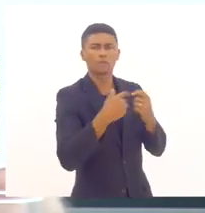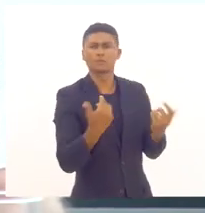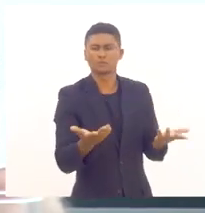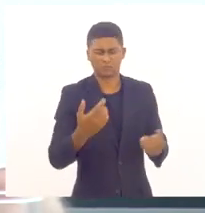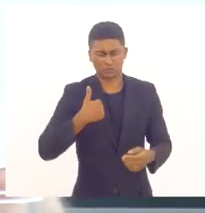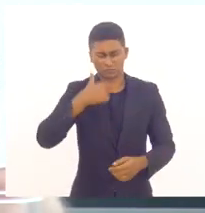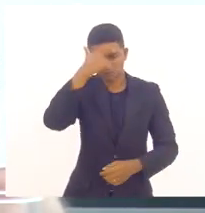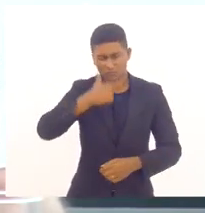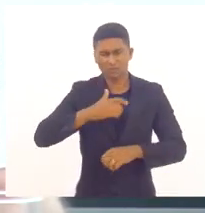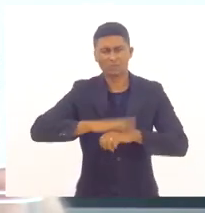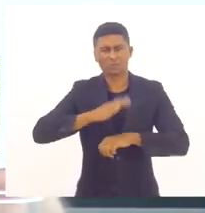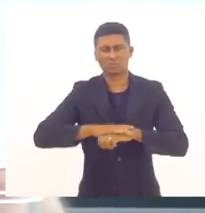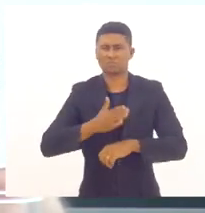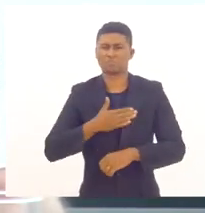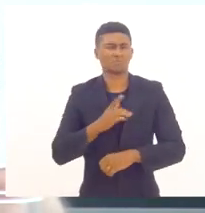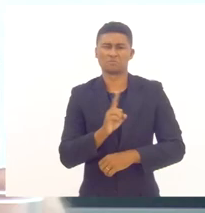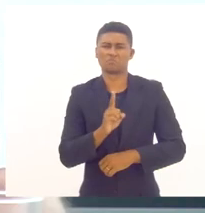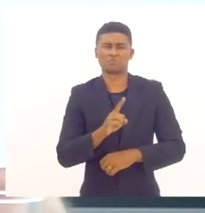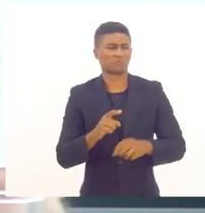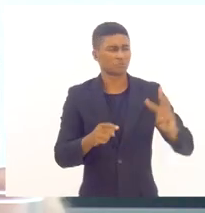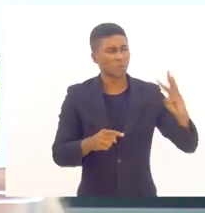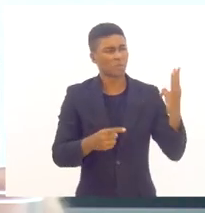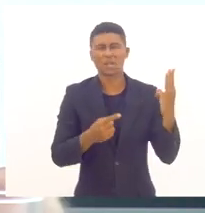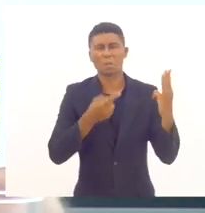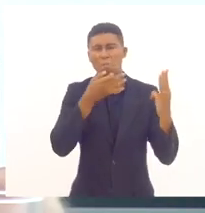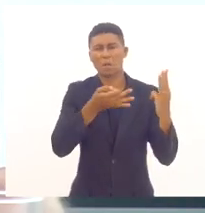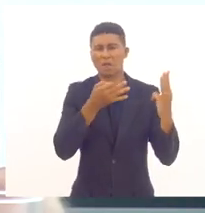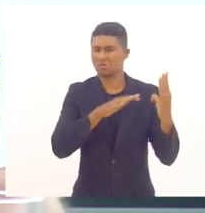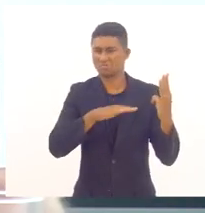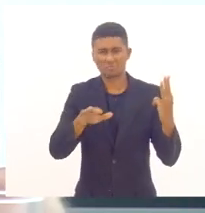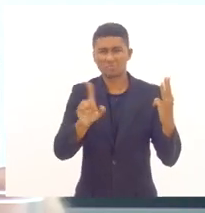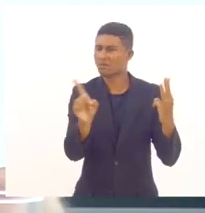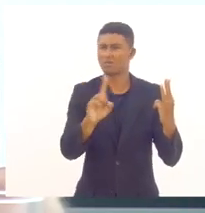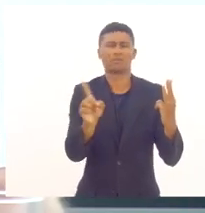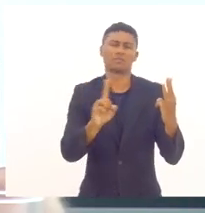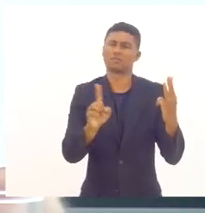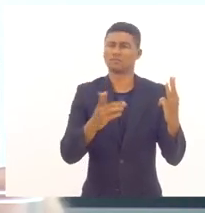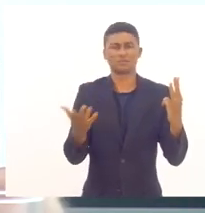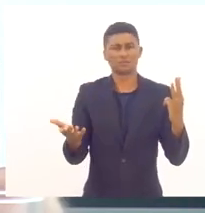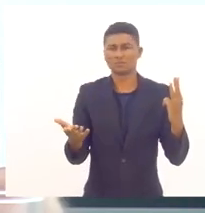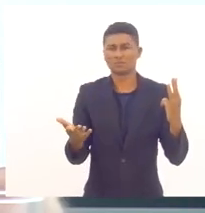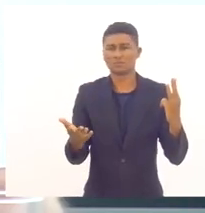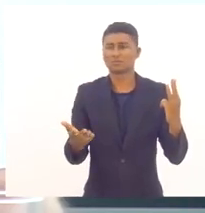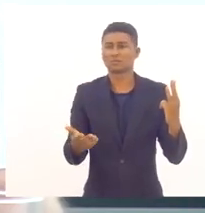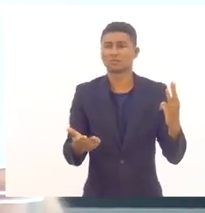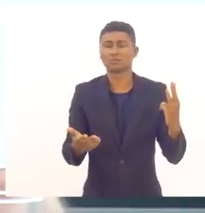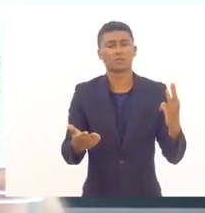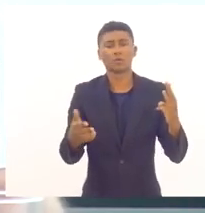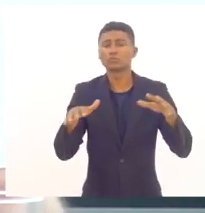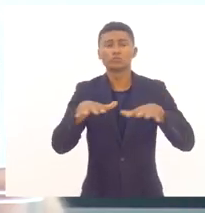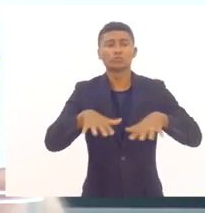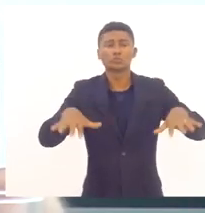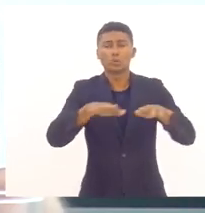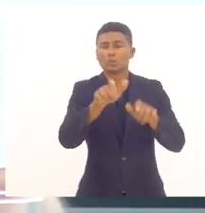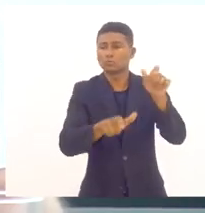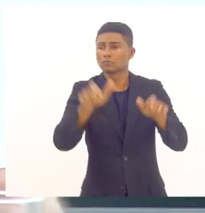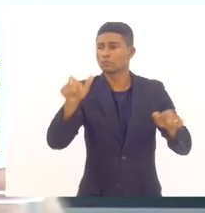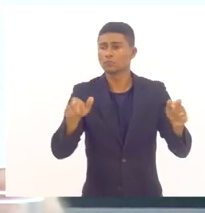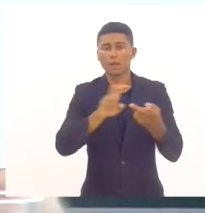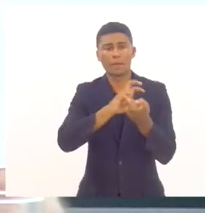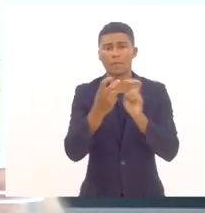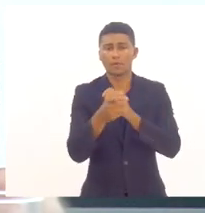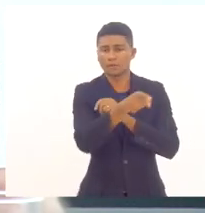da minha ideia, ou da ideia do Hererê, ou da ideia do Paulão. Foi uma ideia de cumprimento com todos os capoeiristas